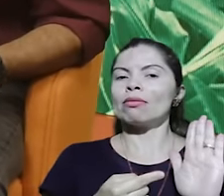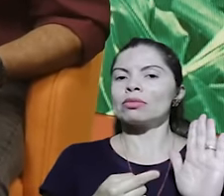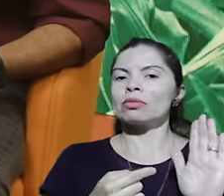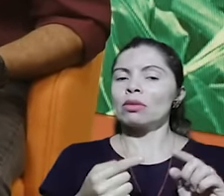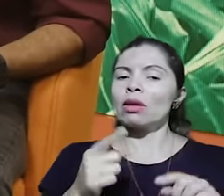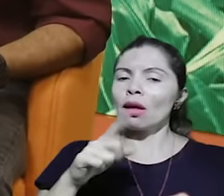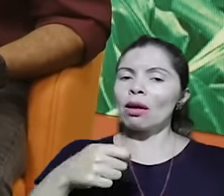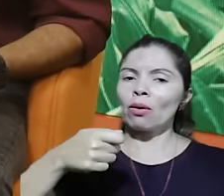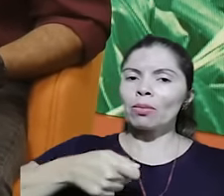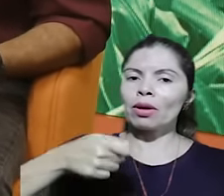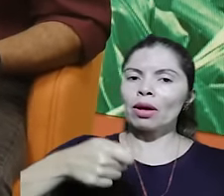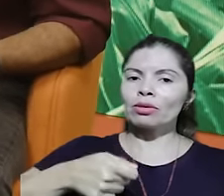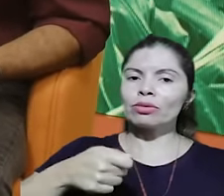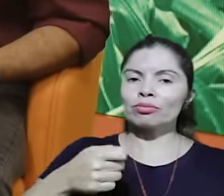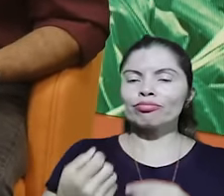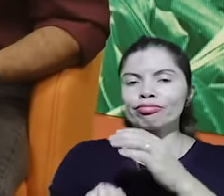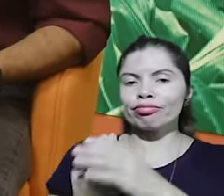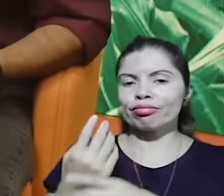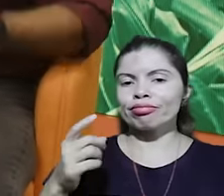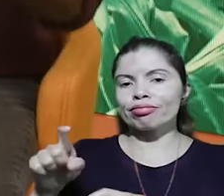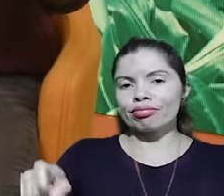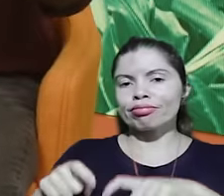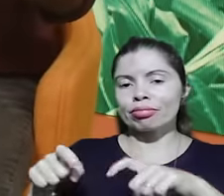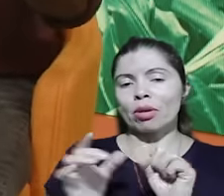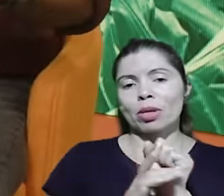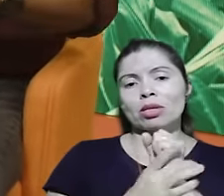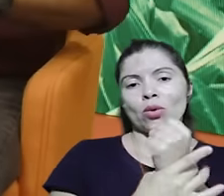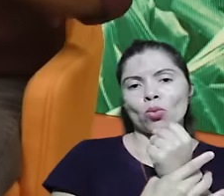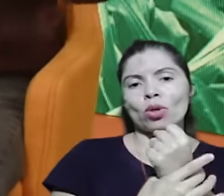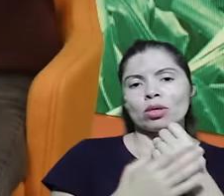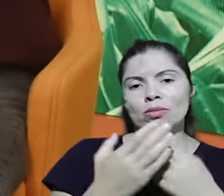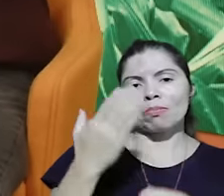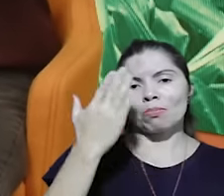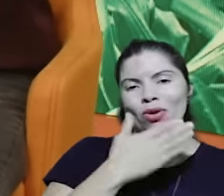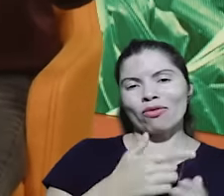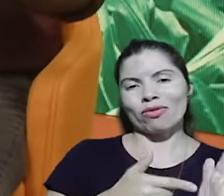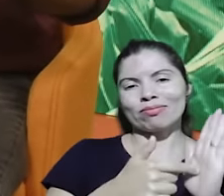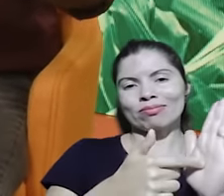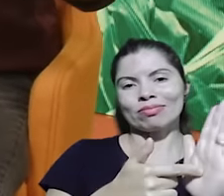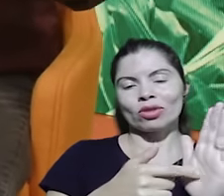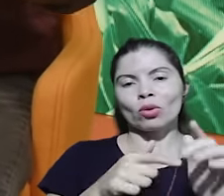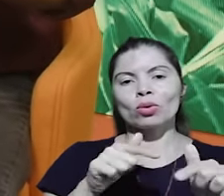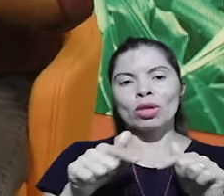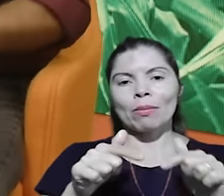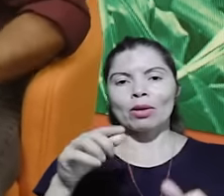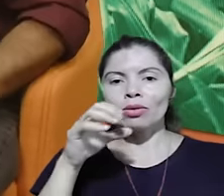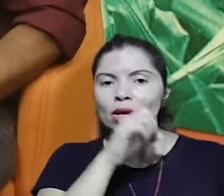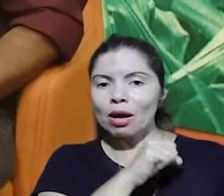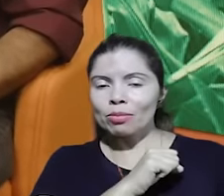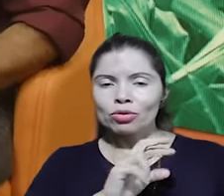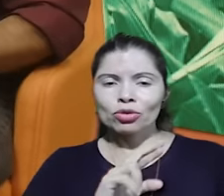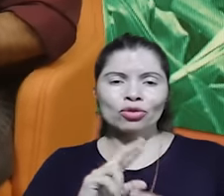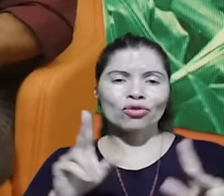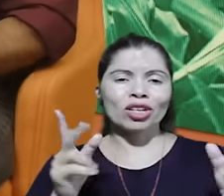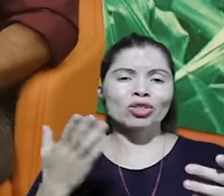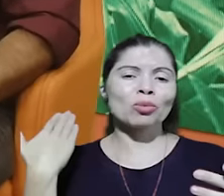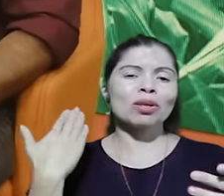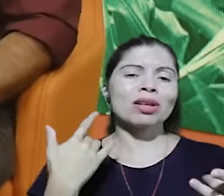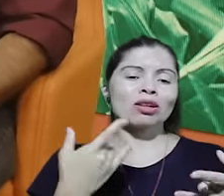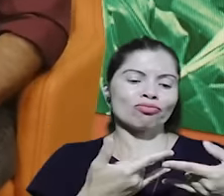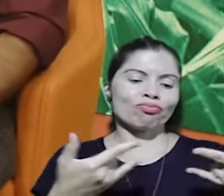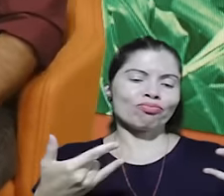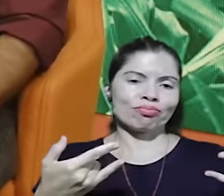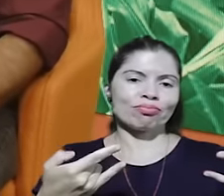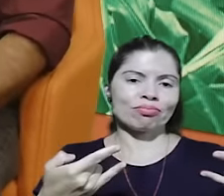a a declarar né digitalmente que já é uma coisa já vai mais rápido diferente daquele talão de nota então Precisa